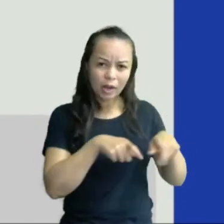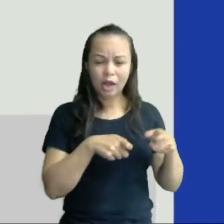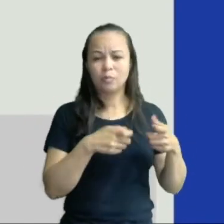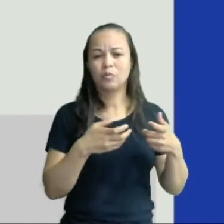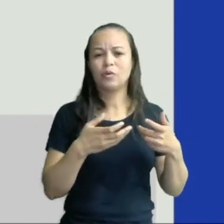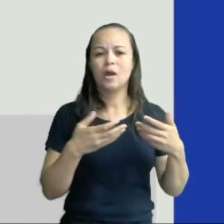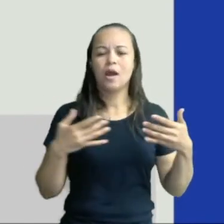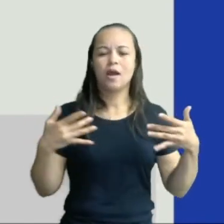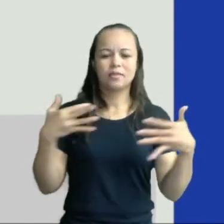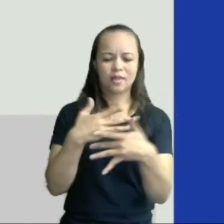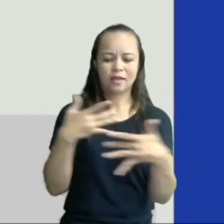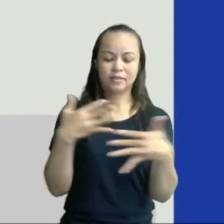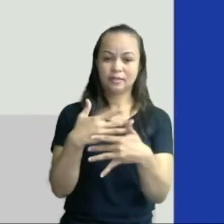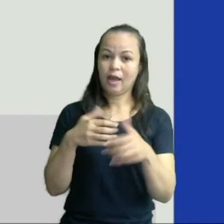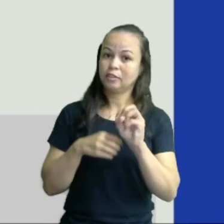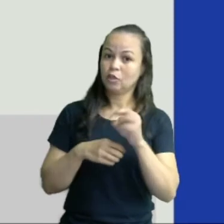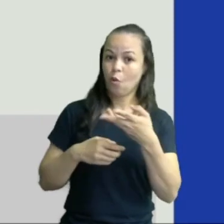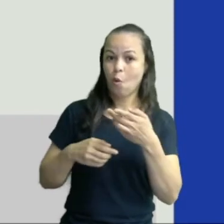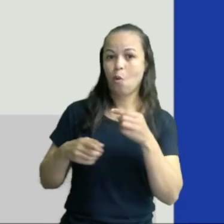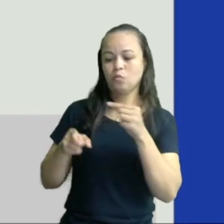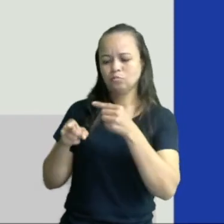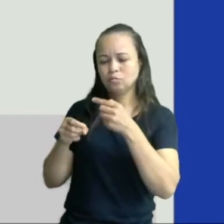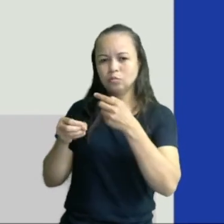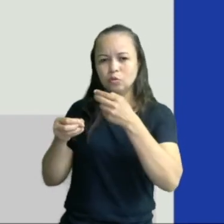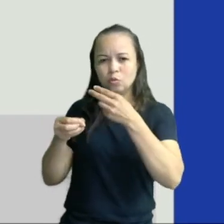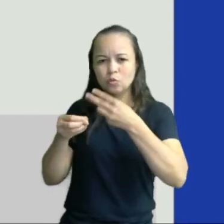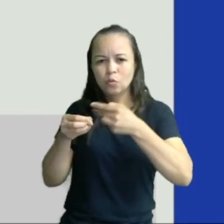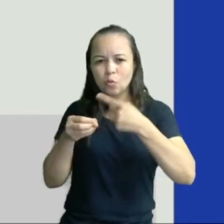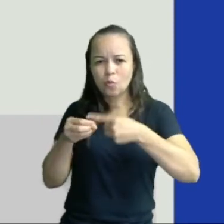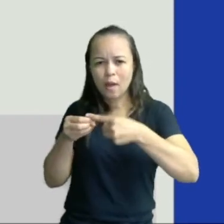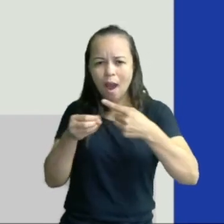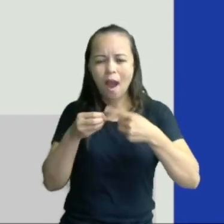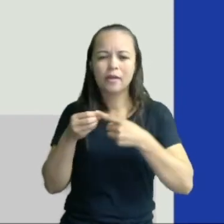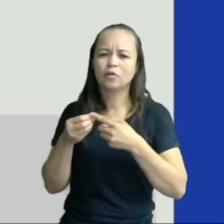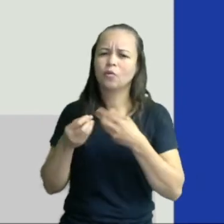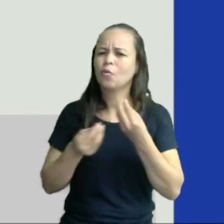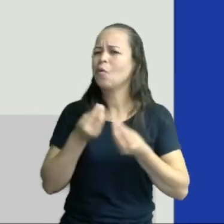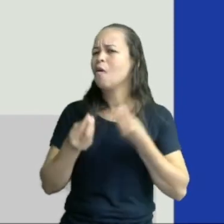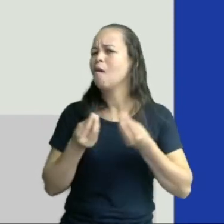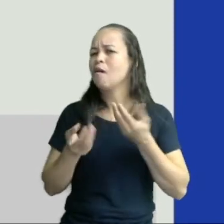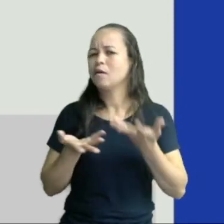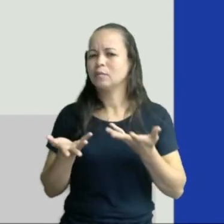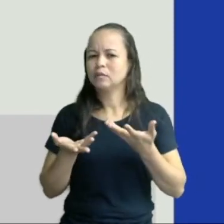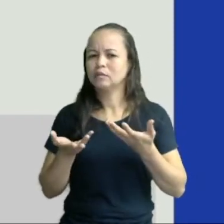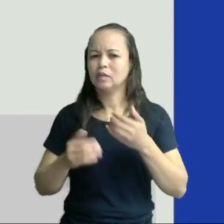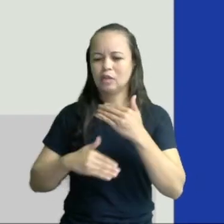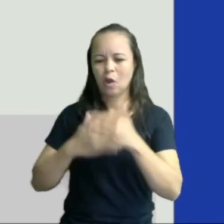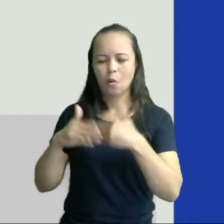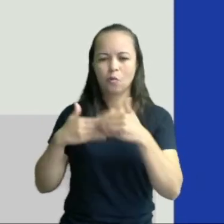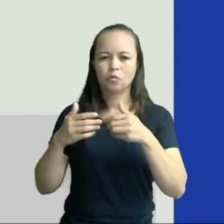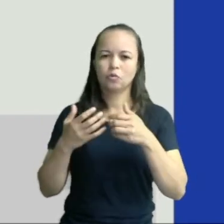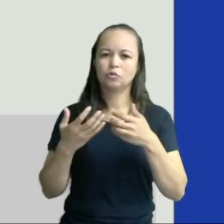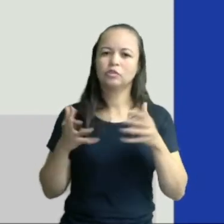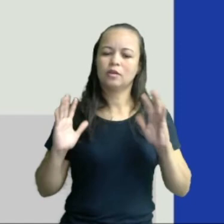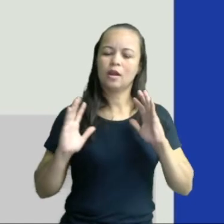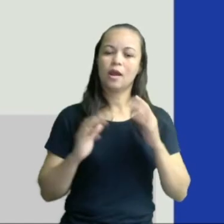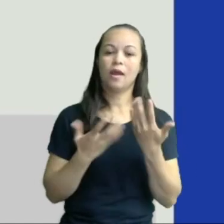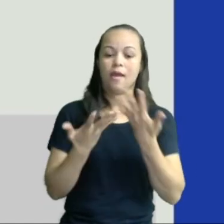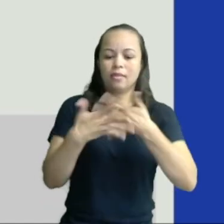bairro. Onde é que são produzidos esses alimentos naturais? Aonde? Tá muito fácil essa,